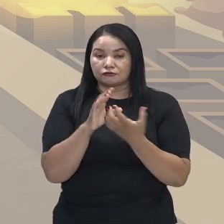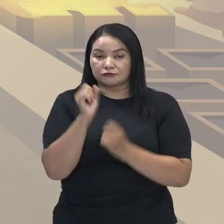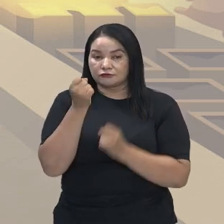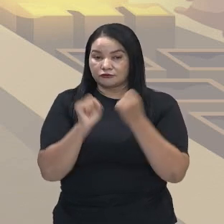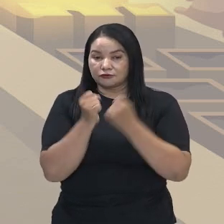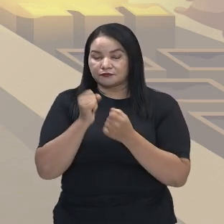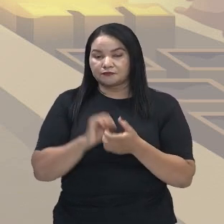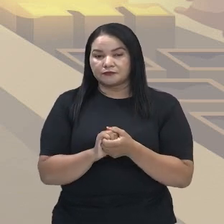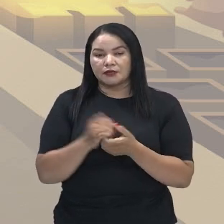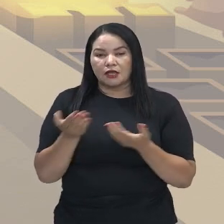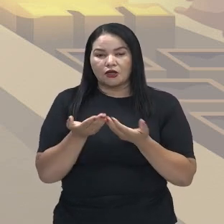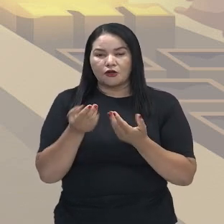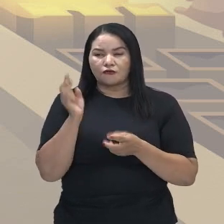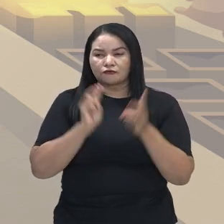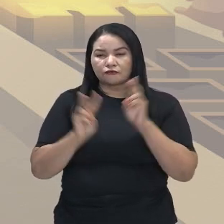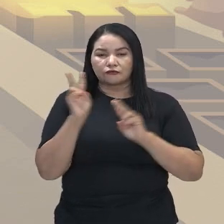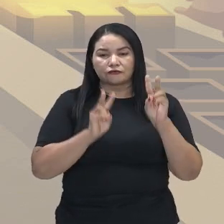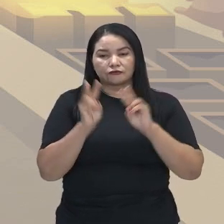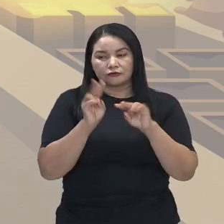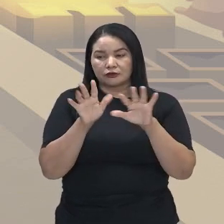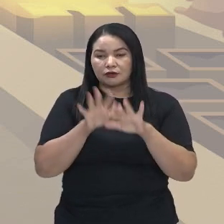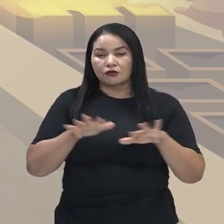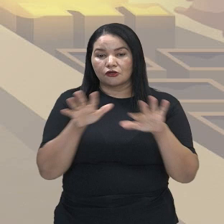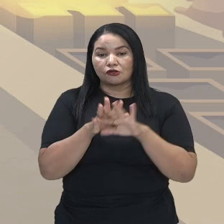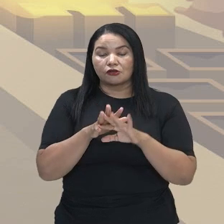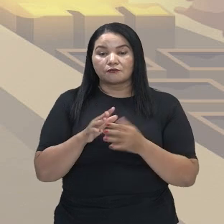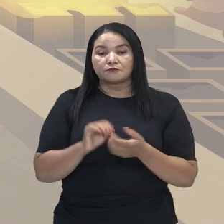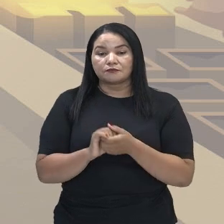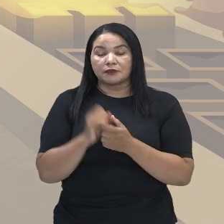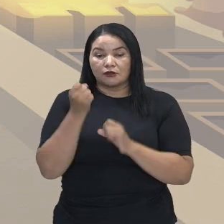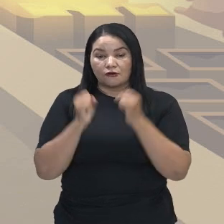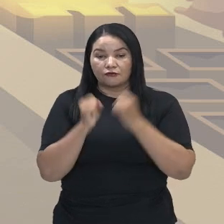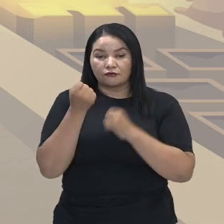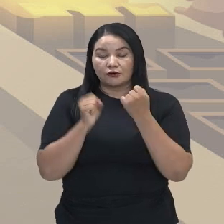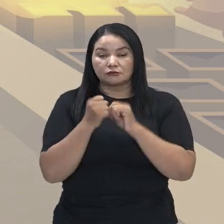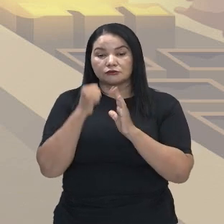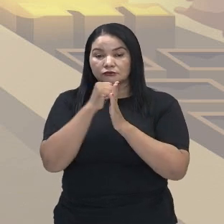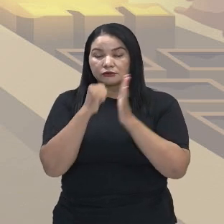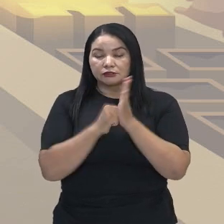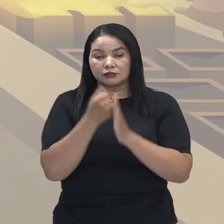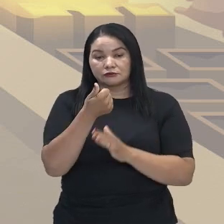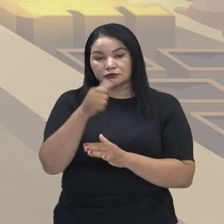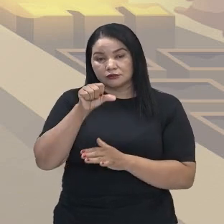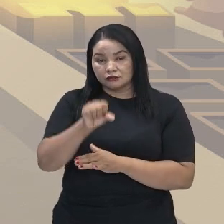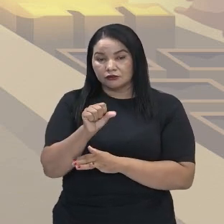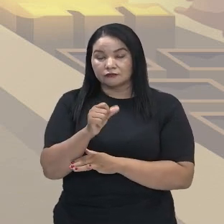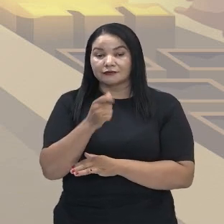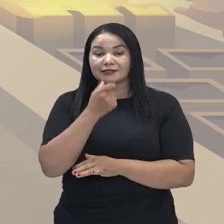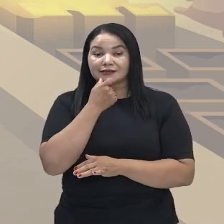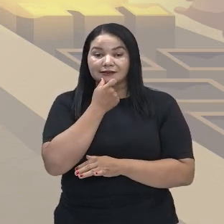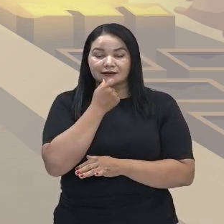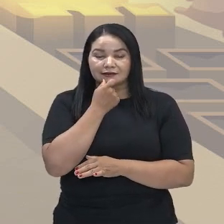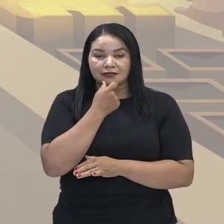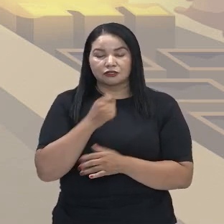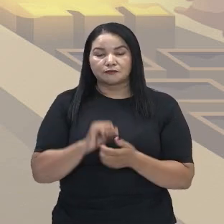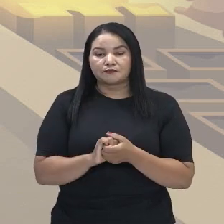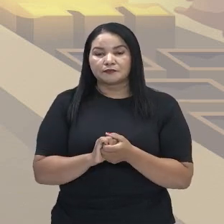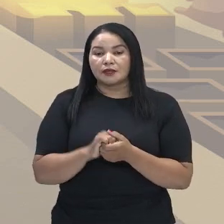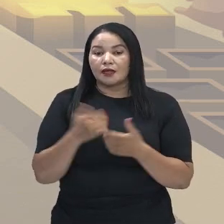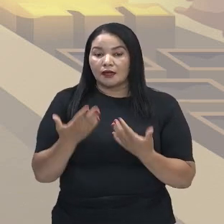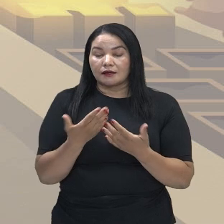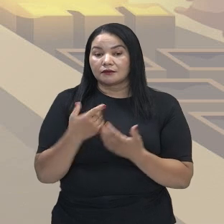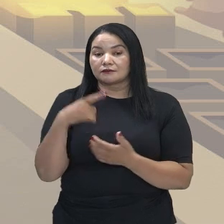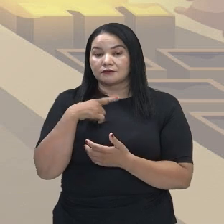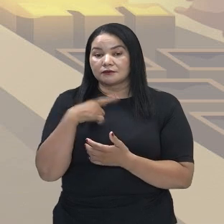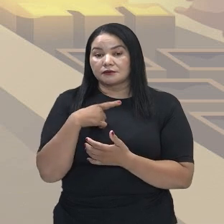num cenário aqui de uma fábrica no século XIX, uma fábrica inglesa, e a gente percebe os perigos,